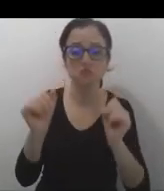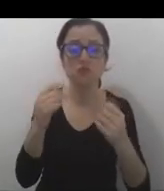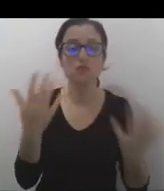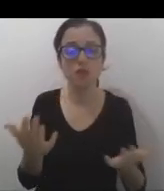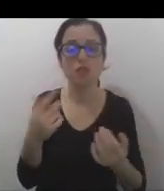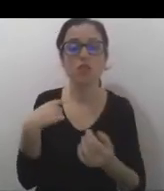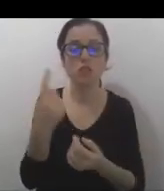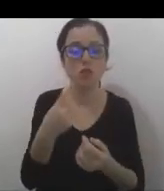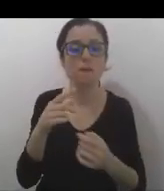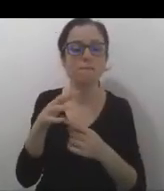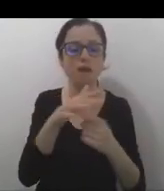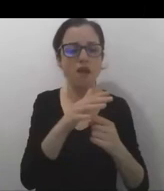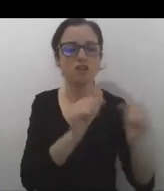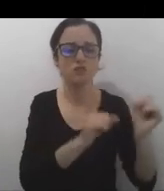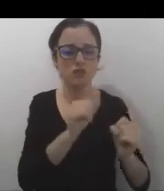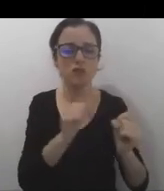concordo